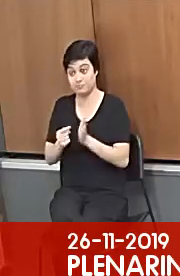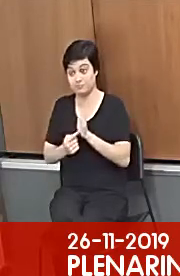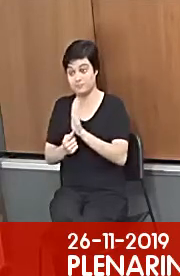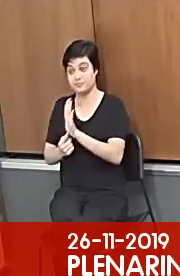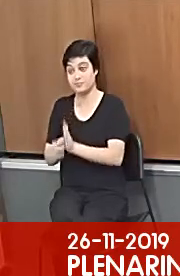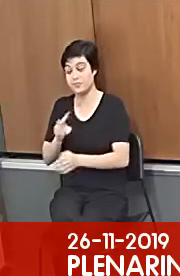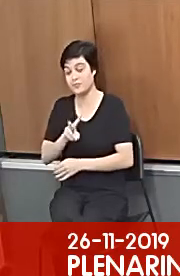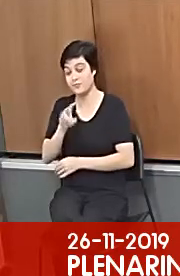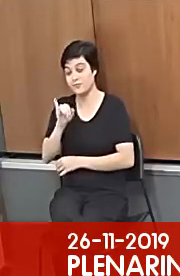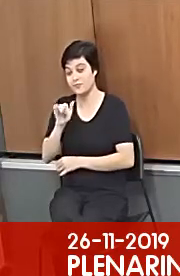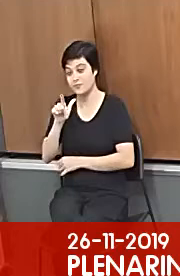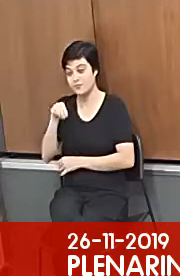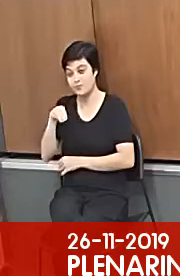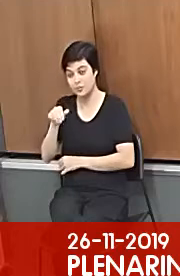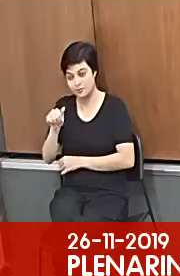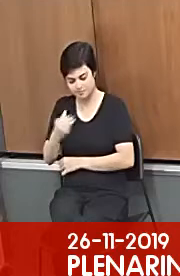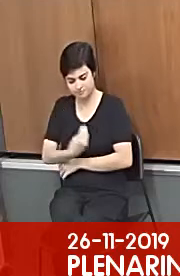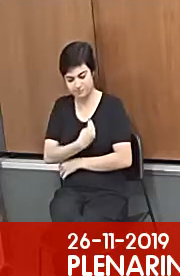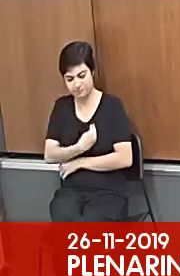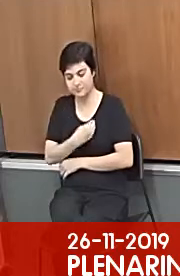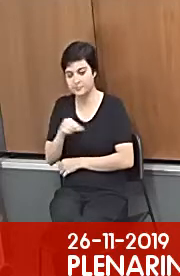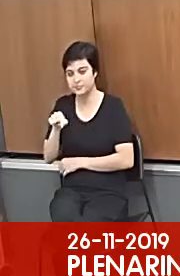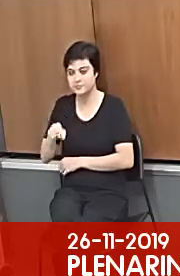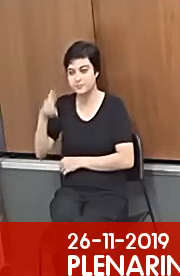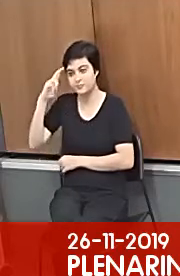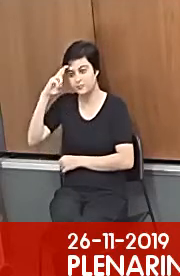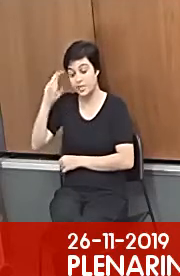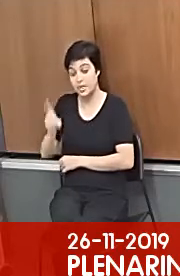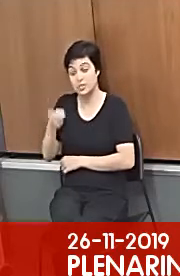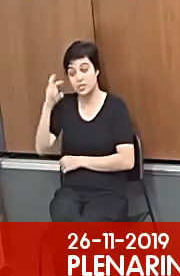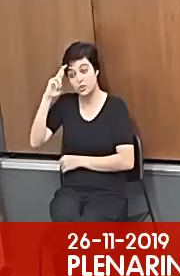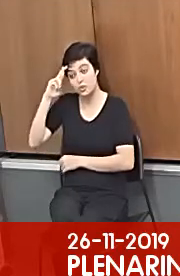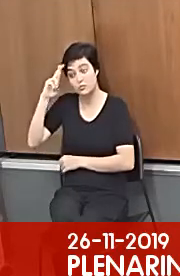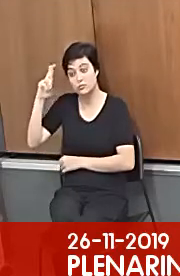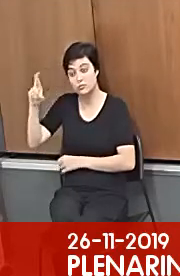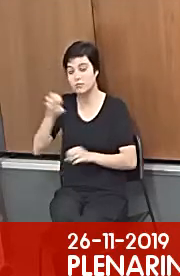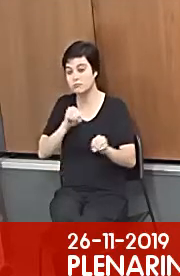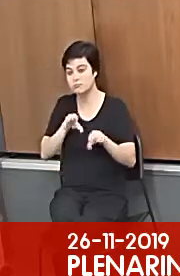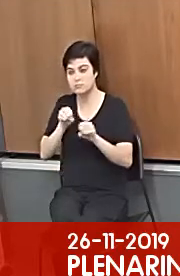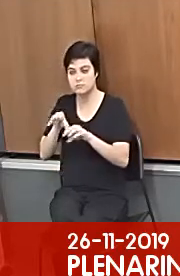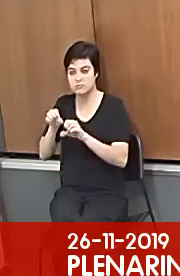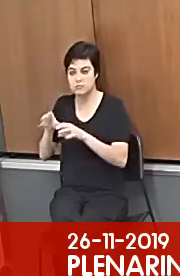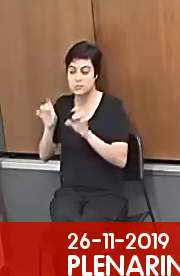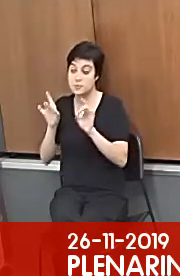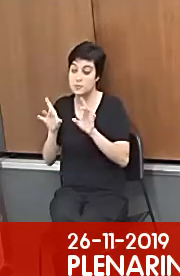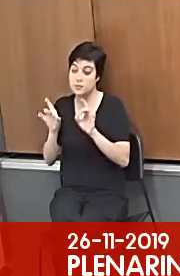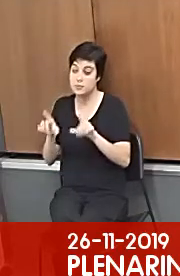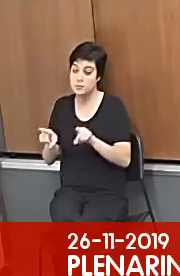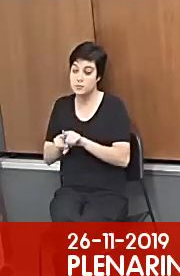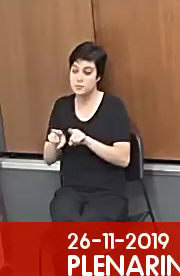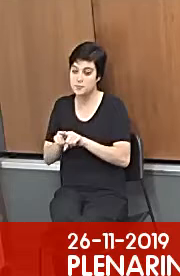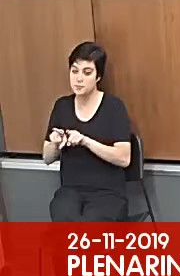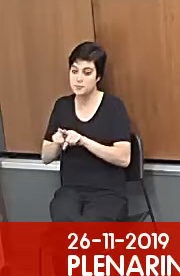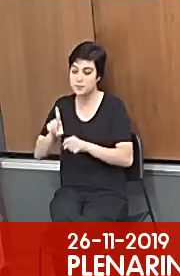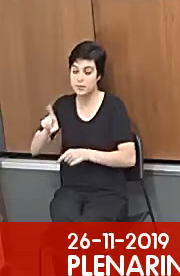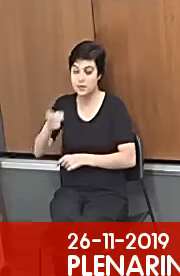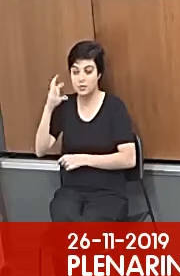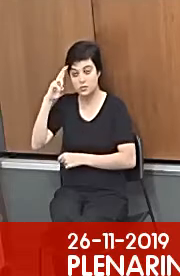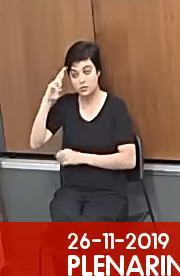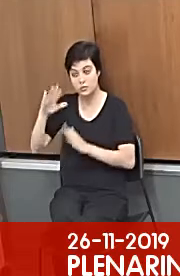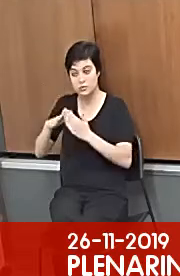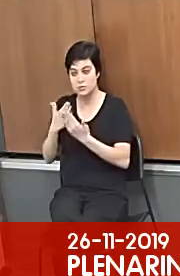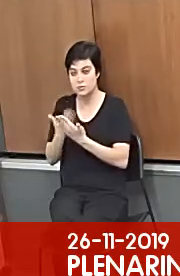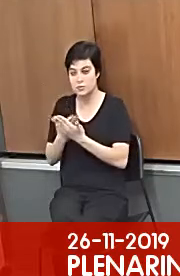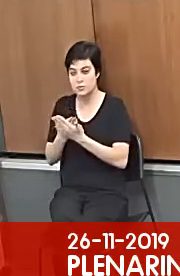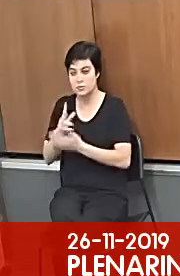Vilma de Oliveira Dias, ex-diretora de Educação Especial e ex-diretora da Escola Estadual Yolanda